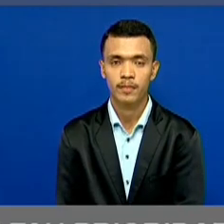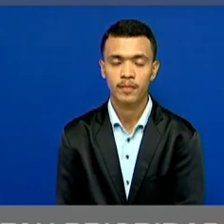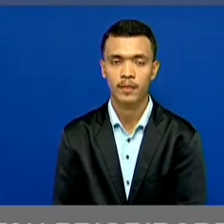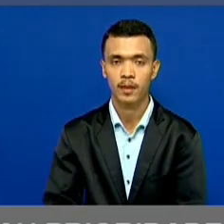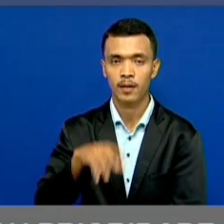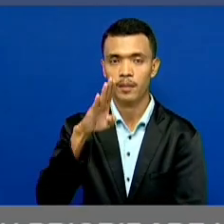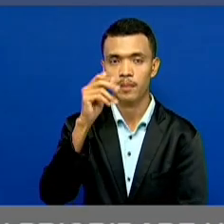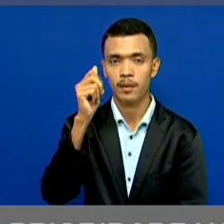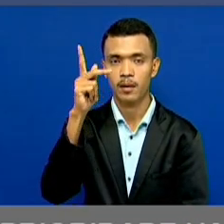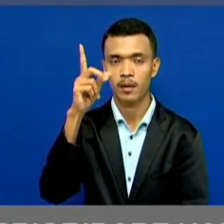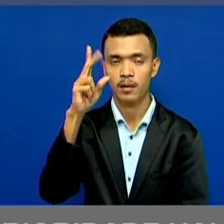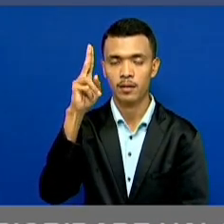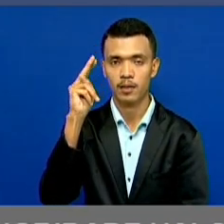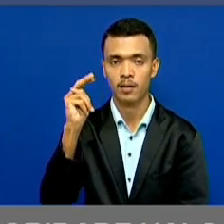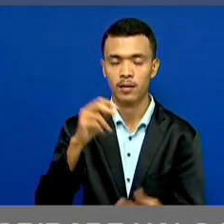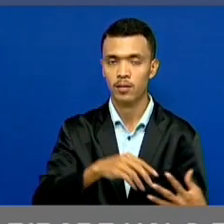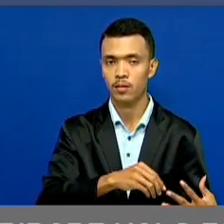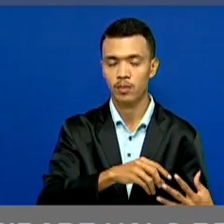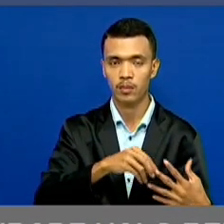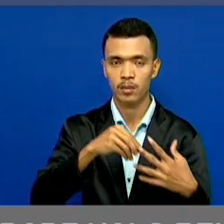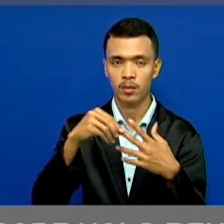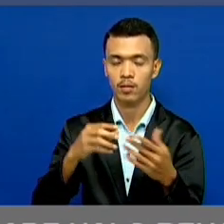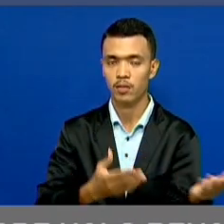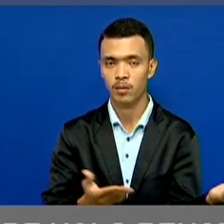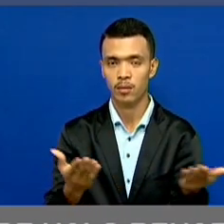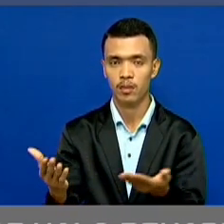Balkan unico lo riattendimento basic basi da un sera.